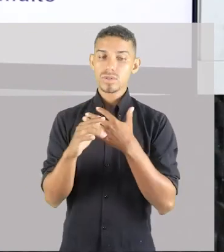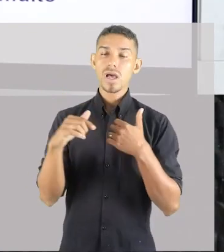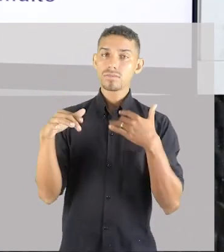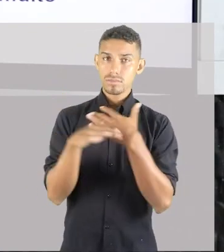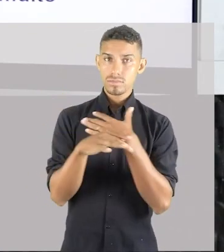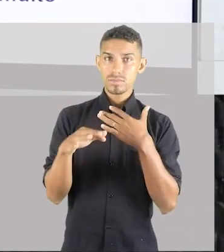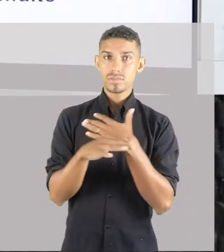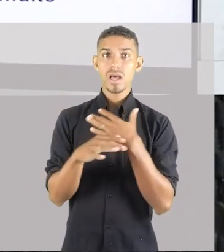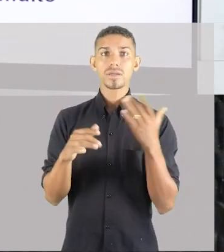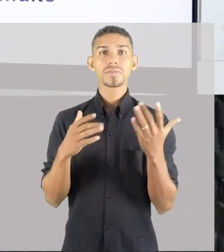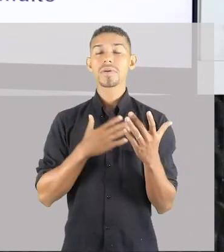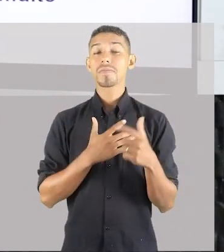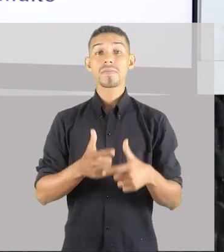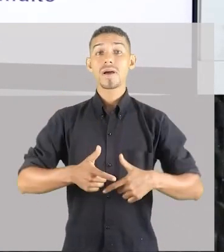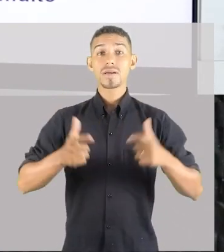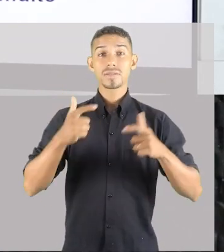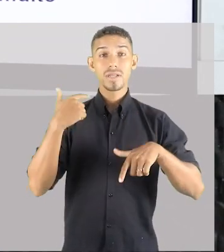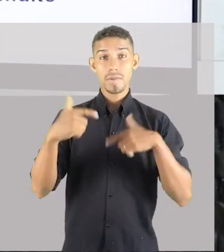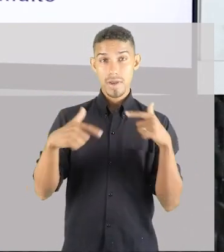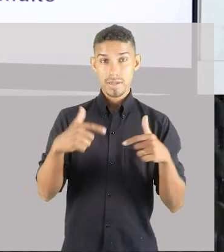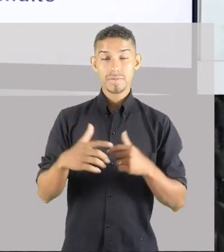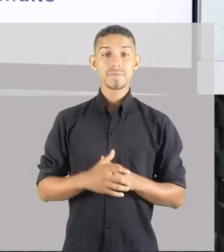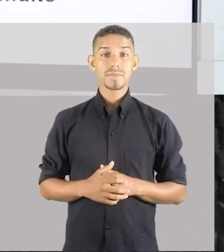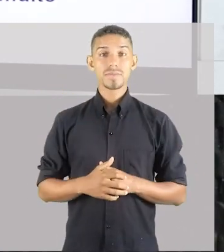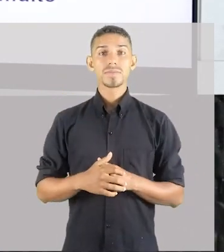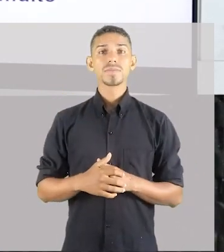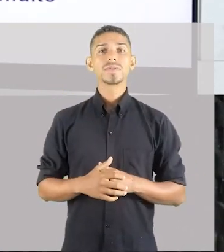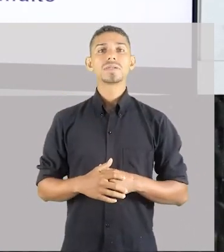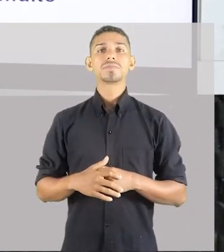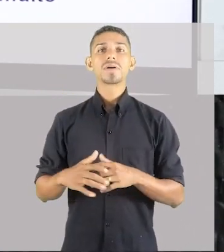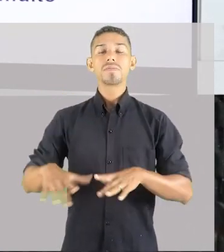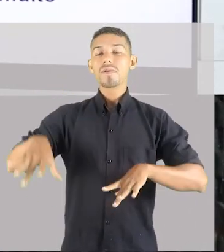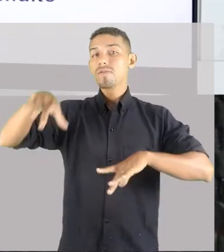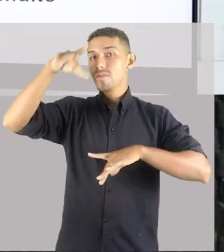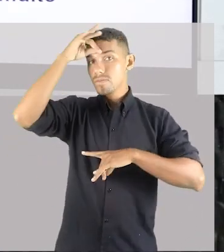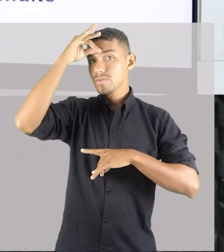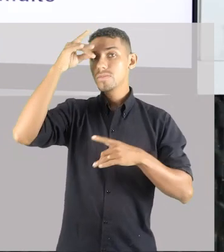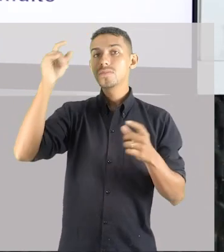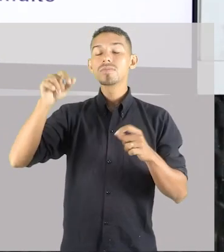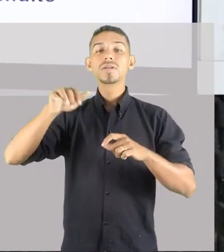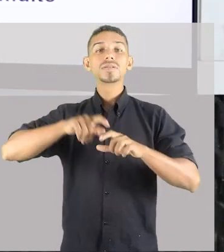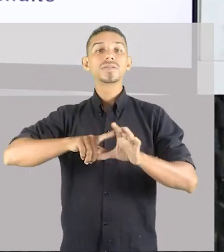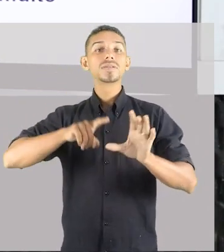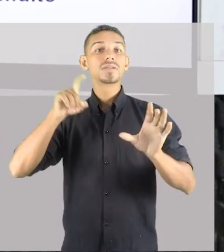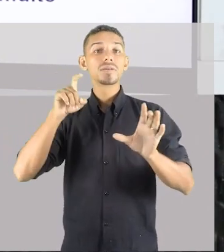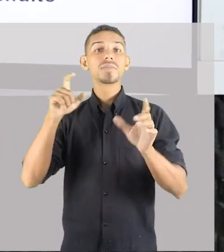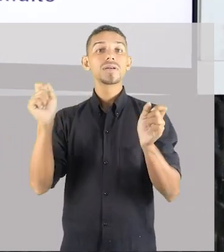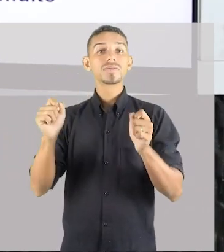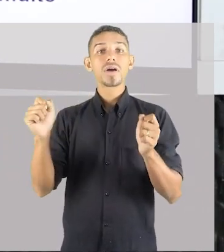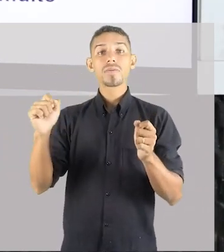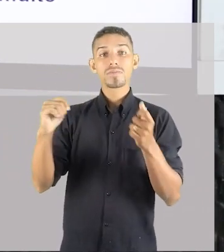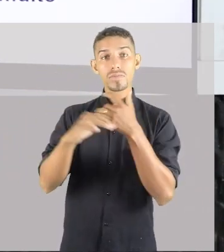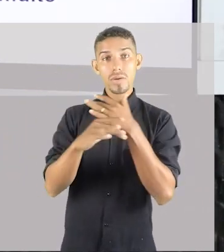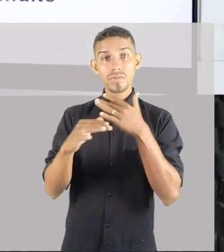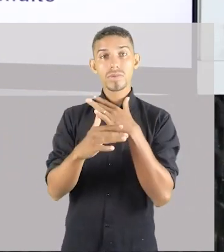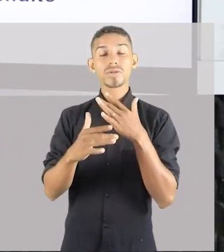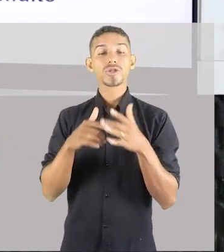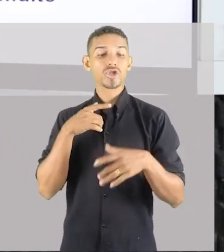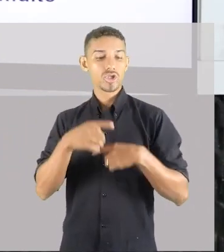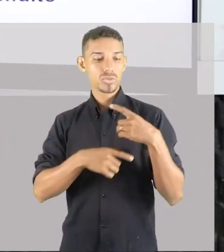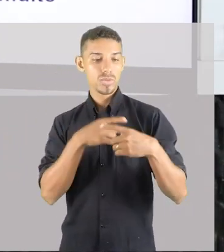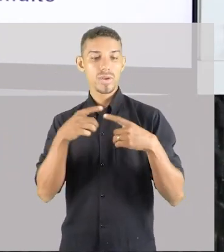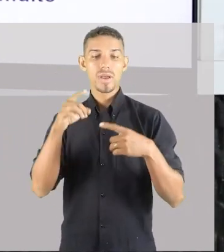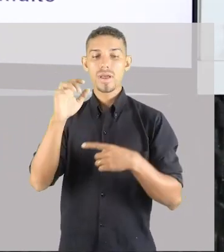cidades onde isso é bem mais trabalhado performática independente reflete sobre o uso do espaço público caráter dinâmico efo